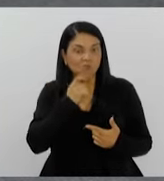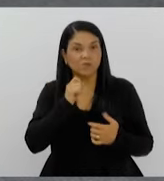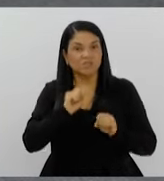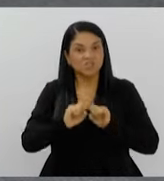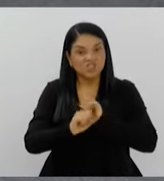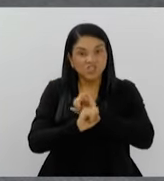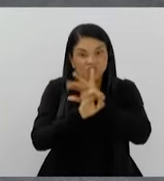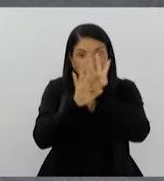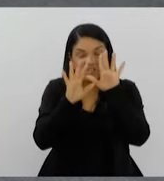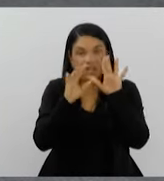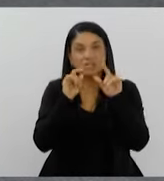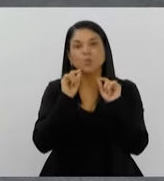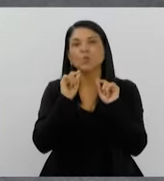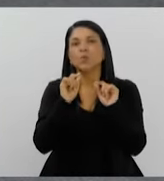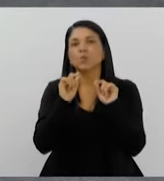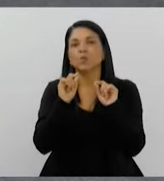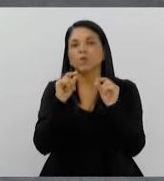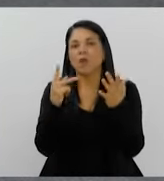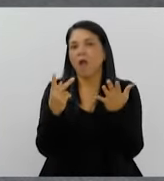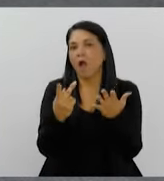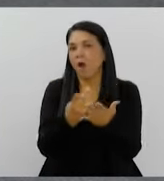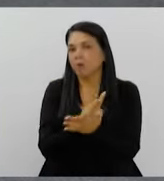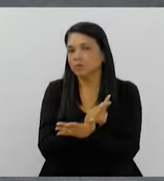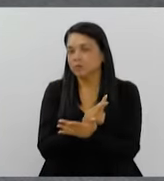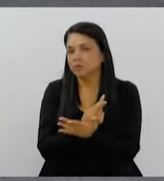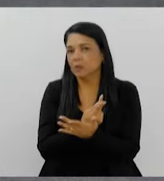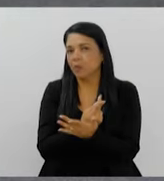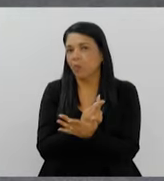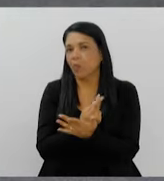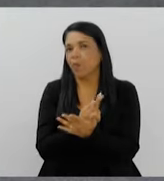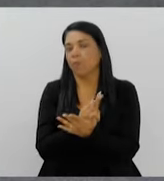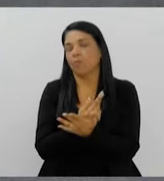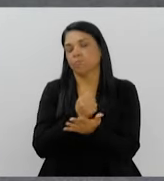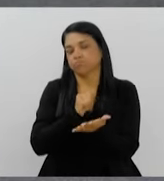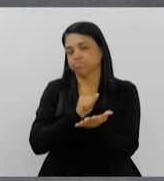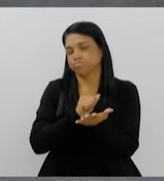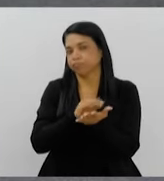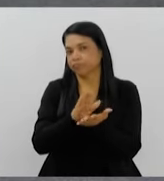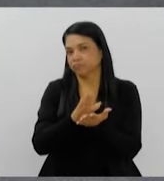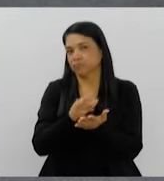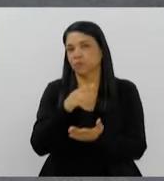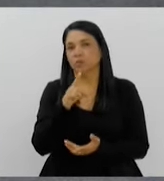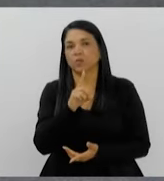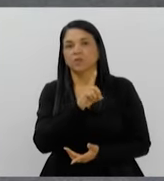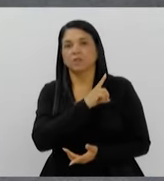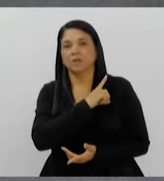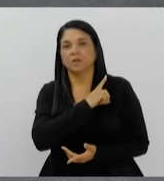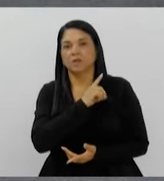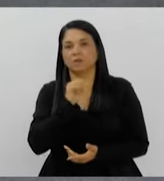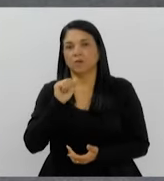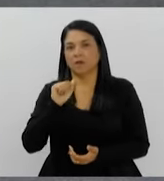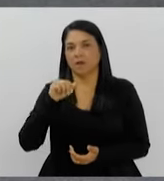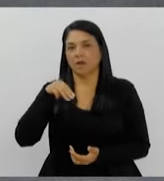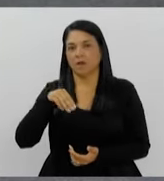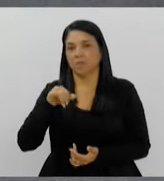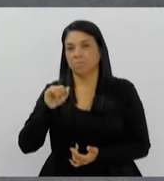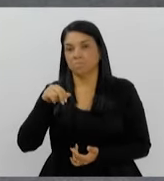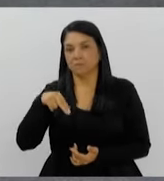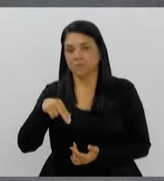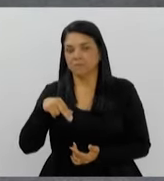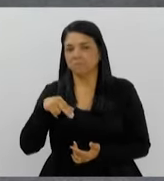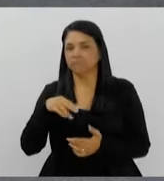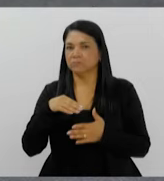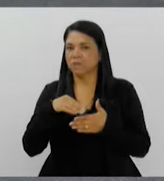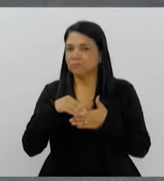o que que motivou a exoneração do Delegado a mim que estava conduzindo de forma